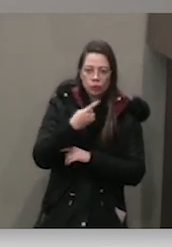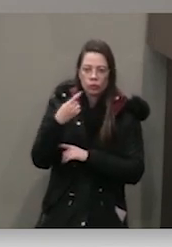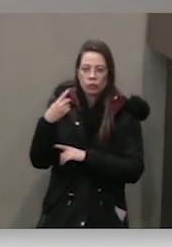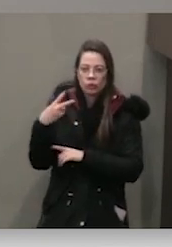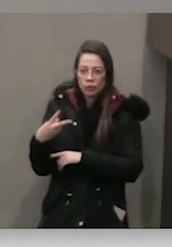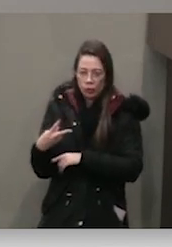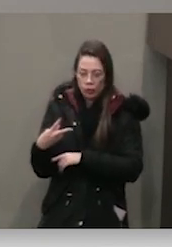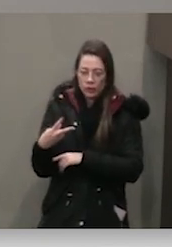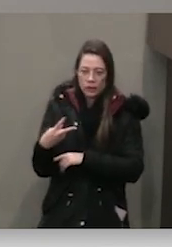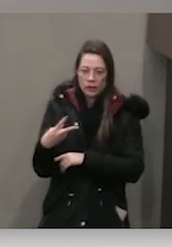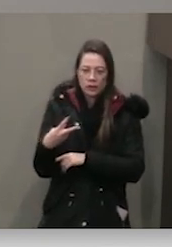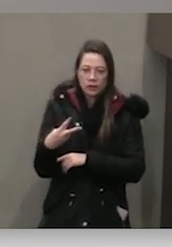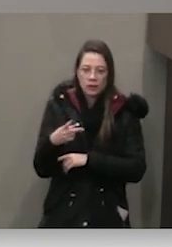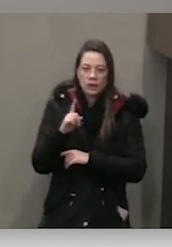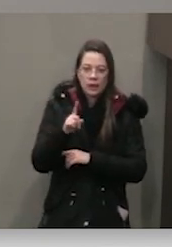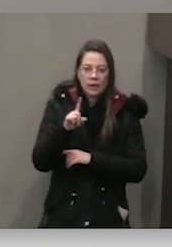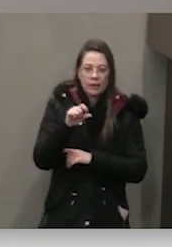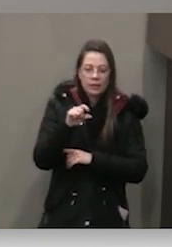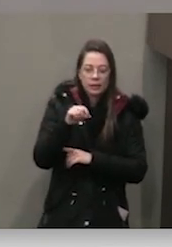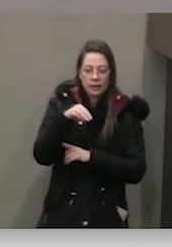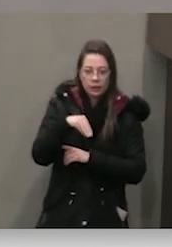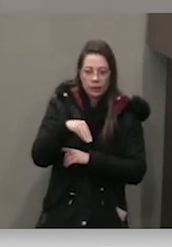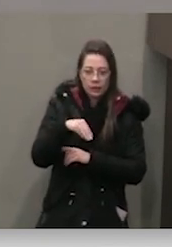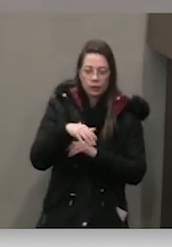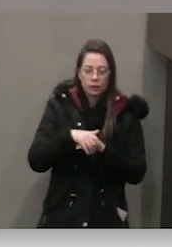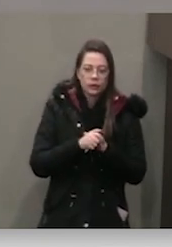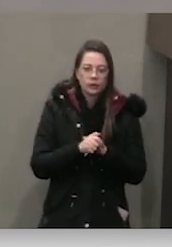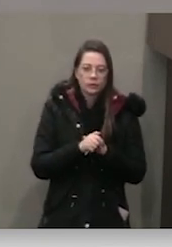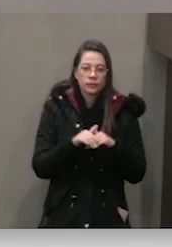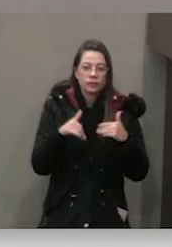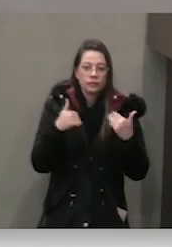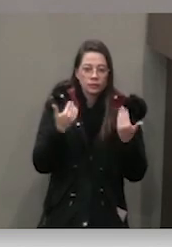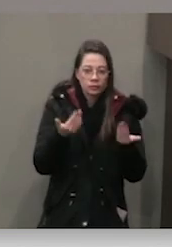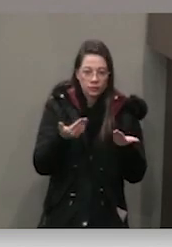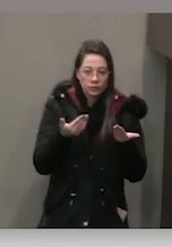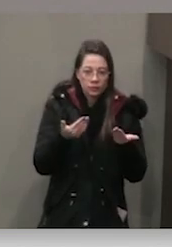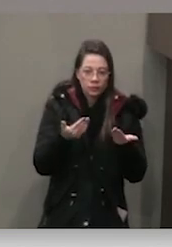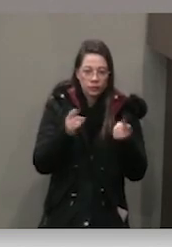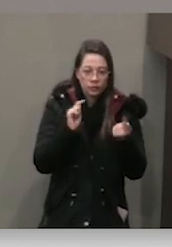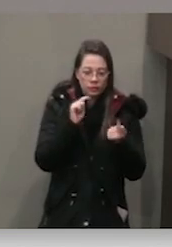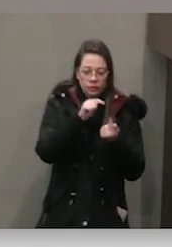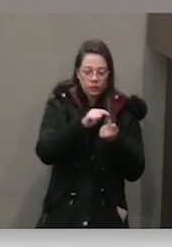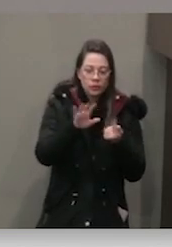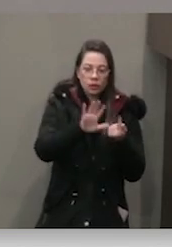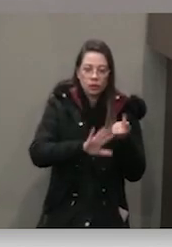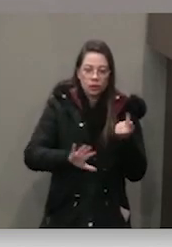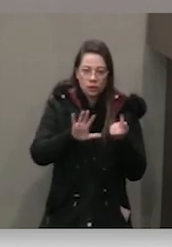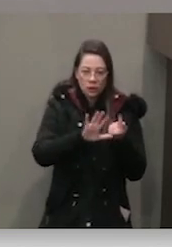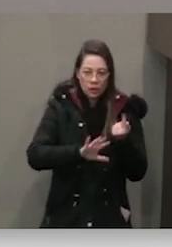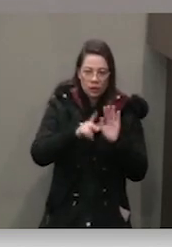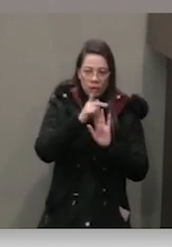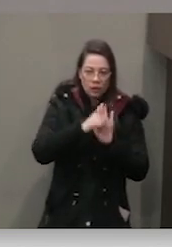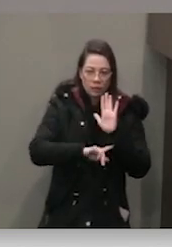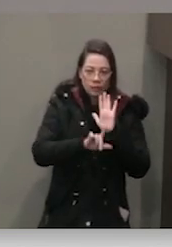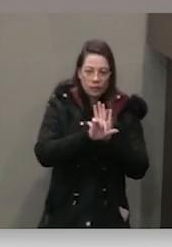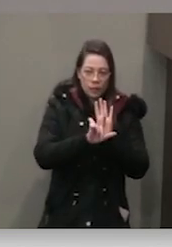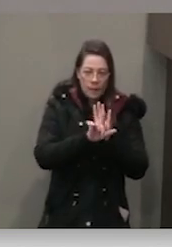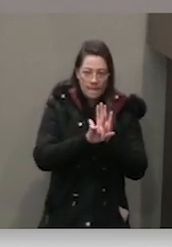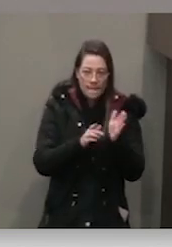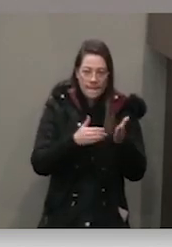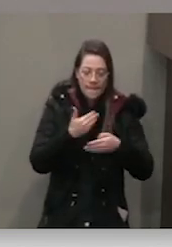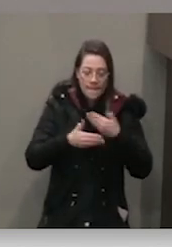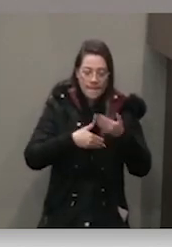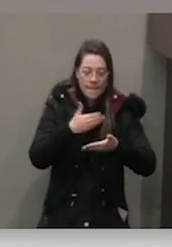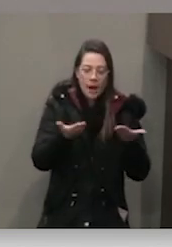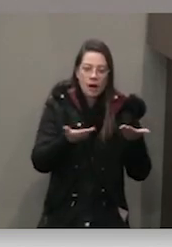ocupação intensiva 2, era 10 metros. Então, em linhas gerais, esse projeto de lei que está tramitando agora,